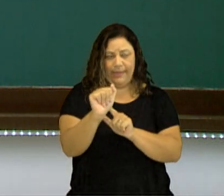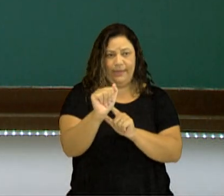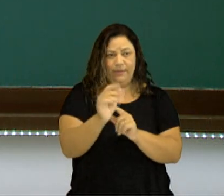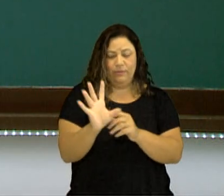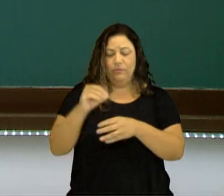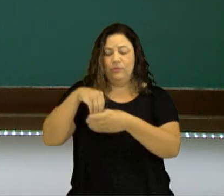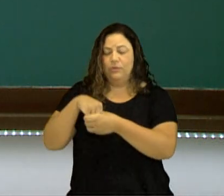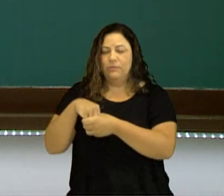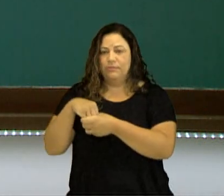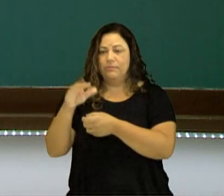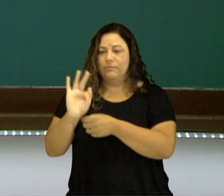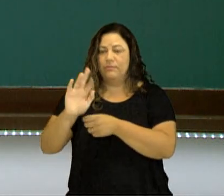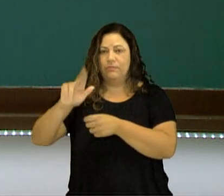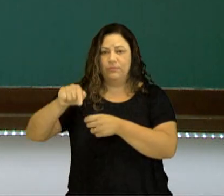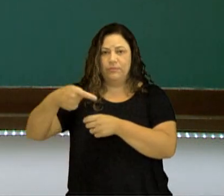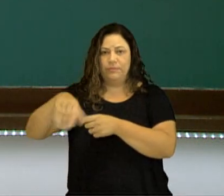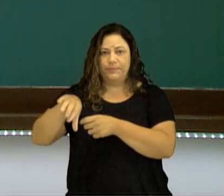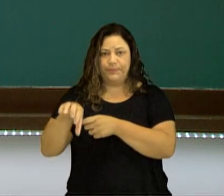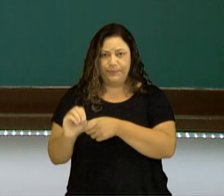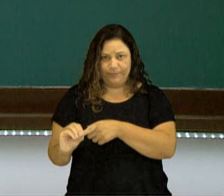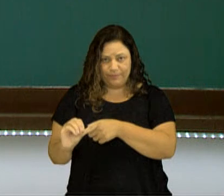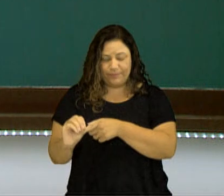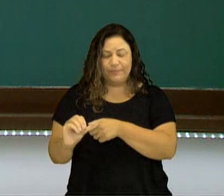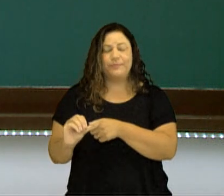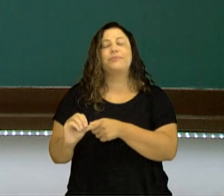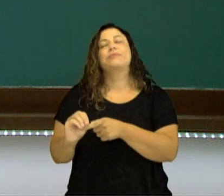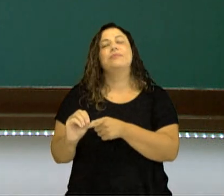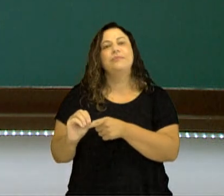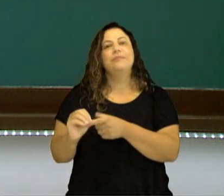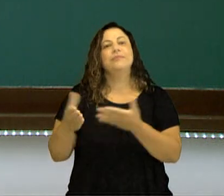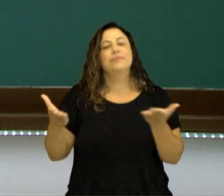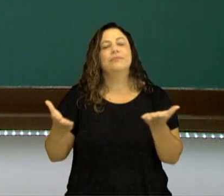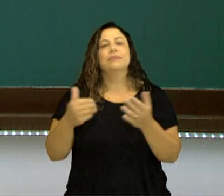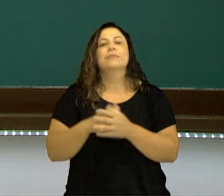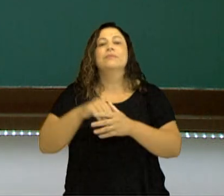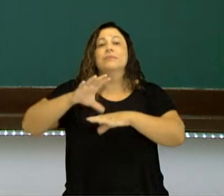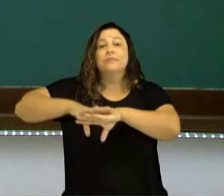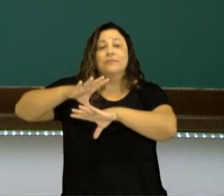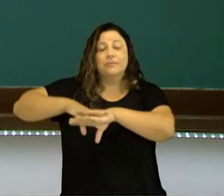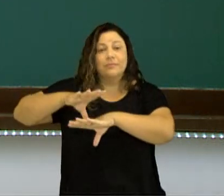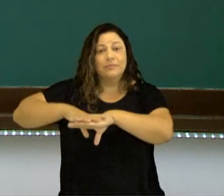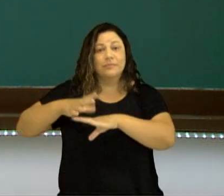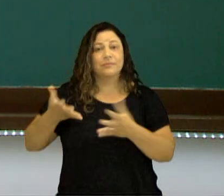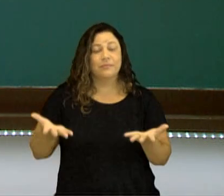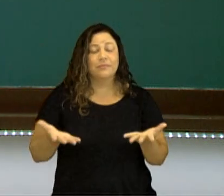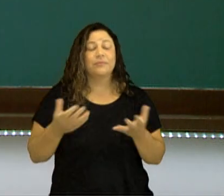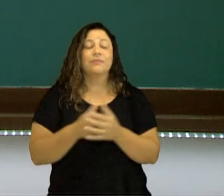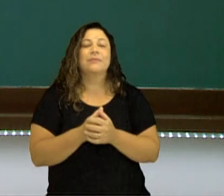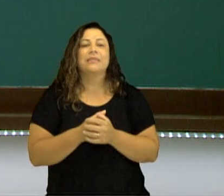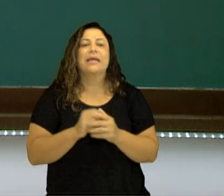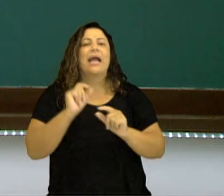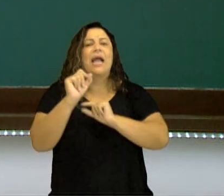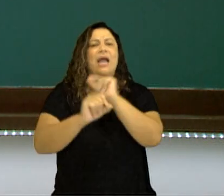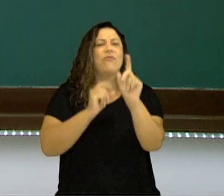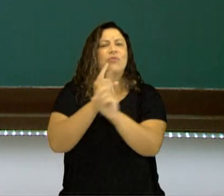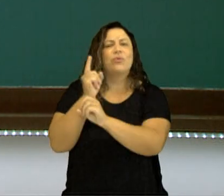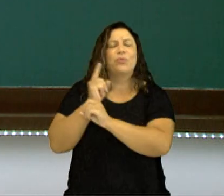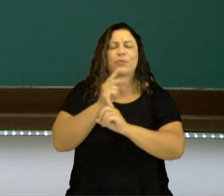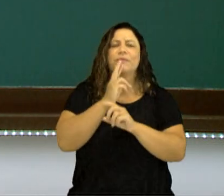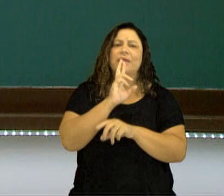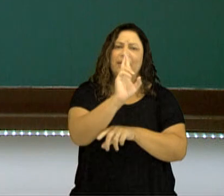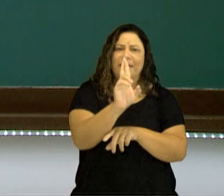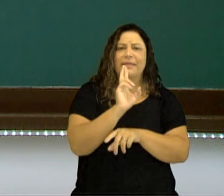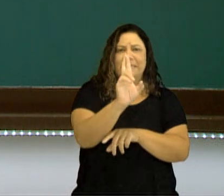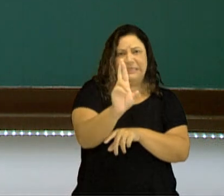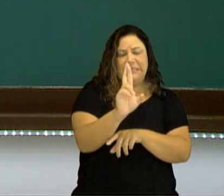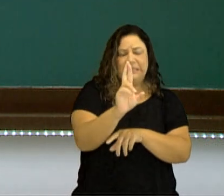dentro da função que vai ser expressa aí por uma sentença matemática, e vou chegar, encontrar esse resultado lá